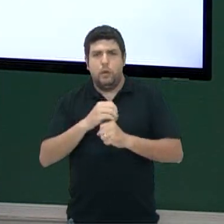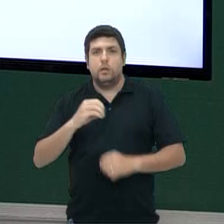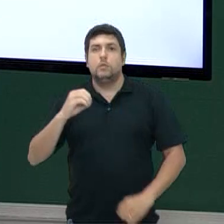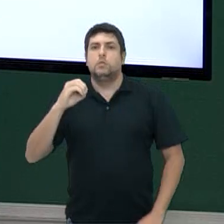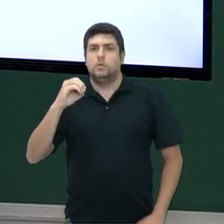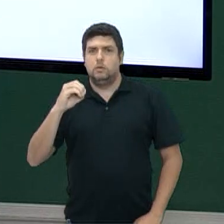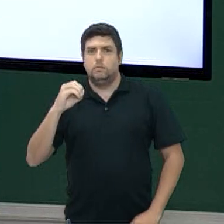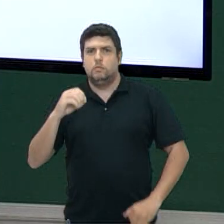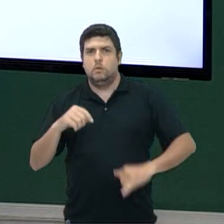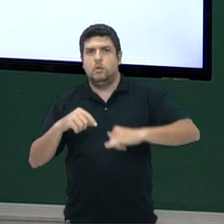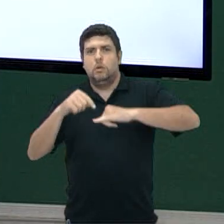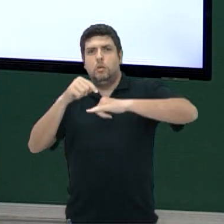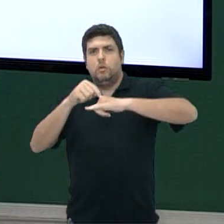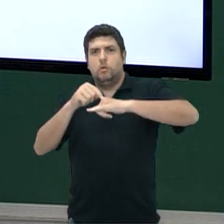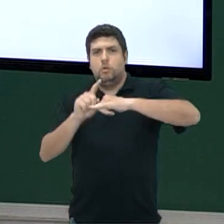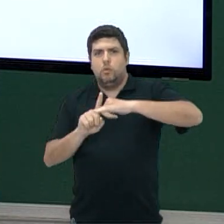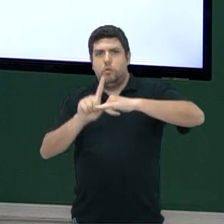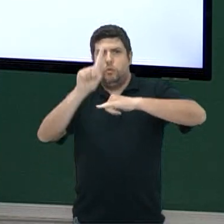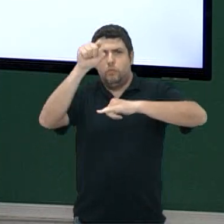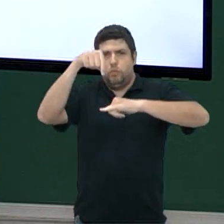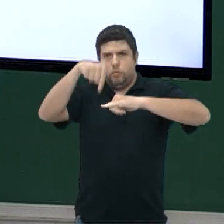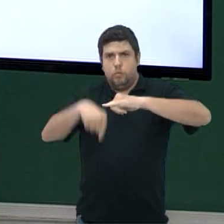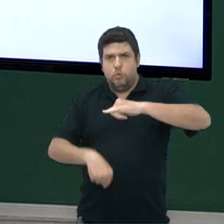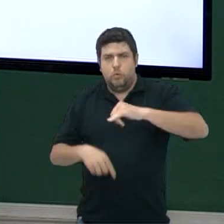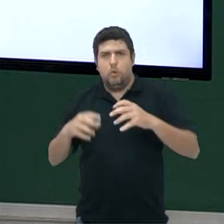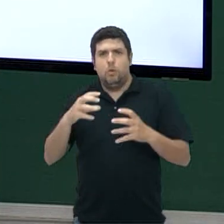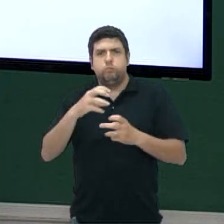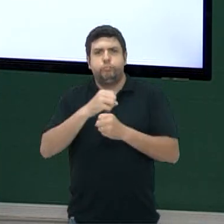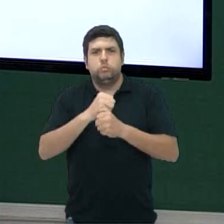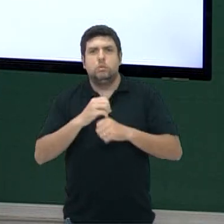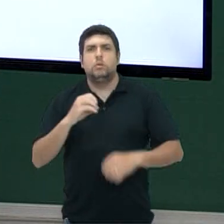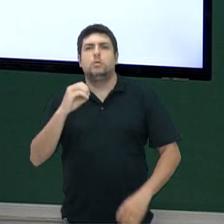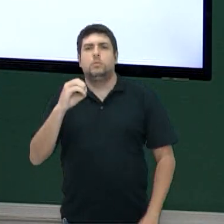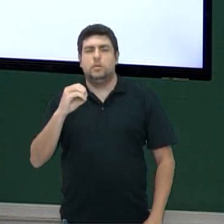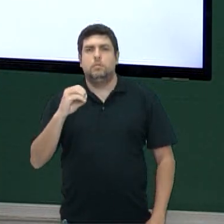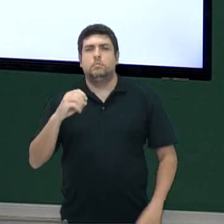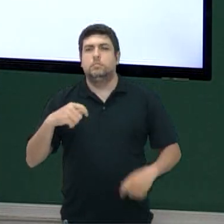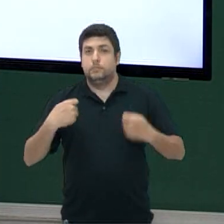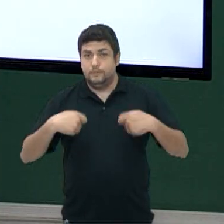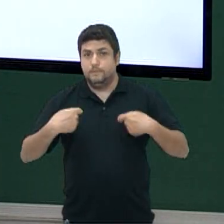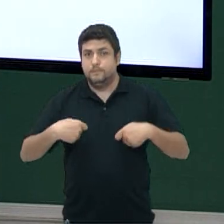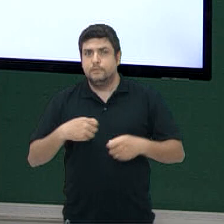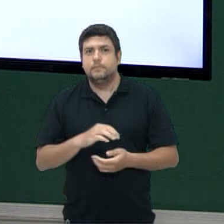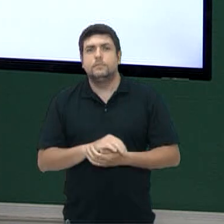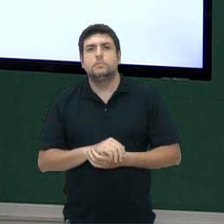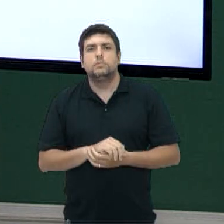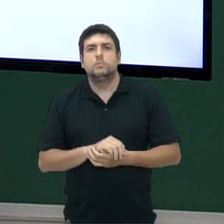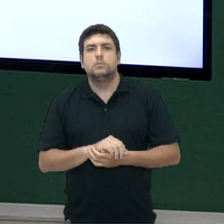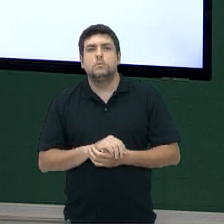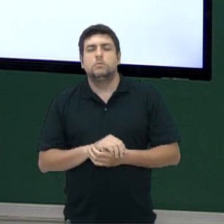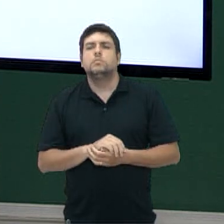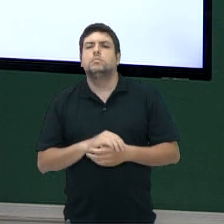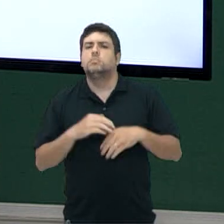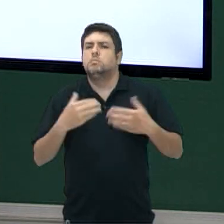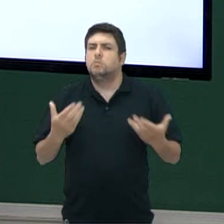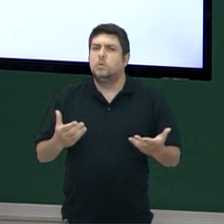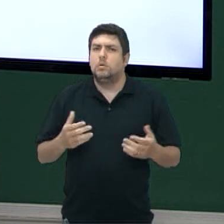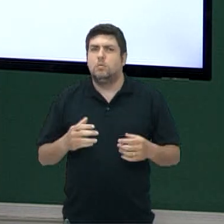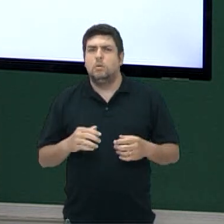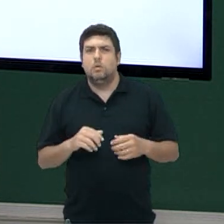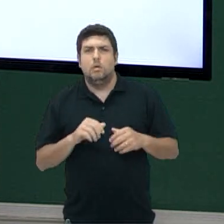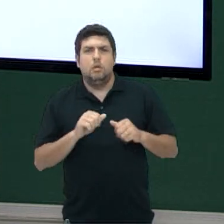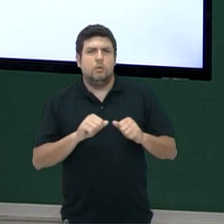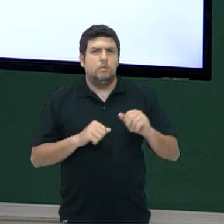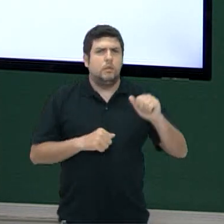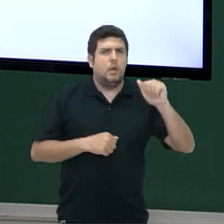cancelar a força de propulsão, certo? Então, se você for analisar, né, você pode ficar entre a alternativa A e a